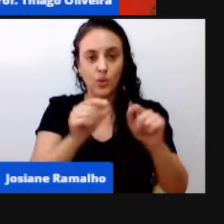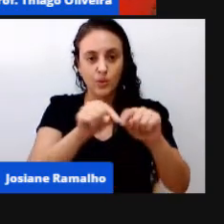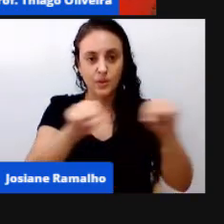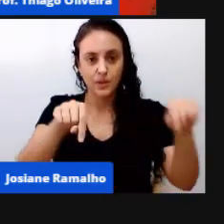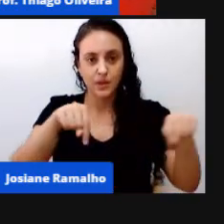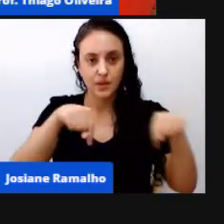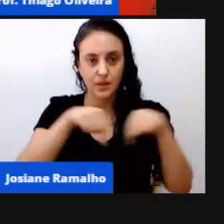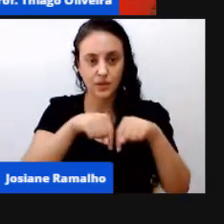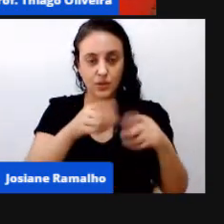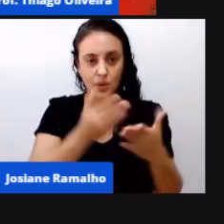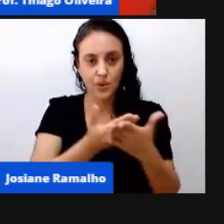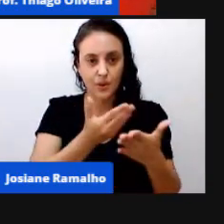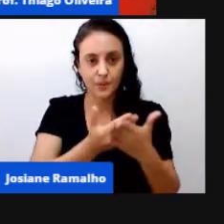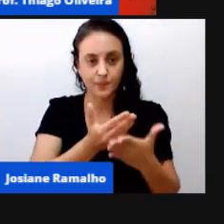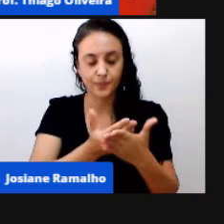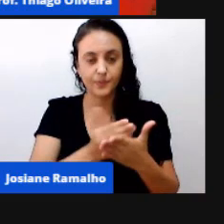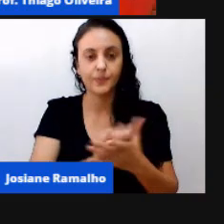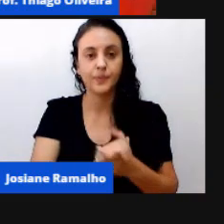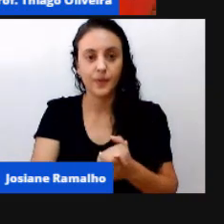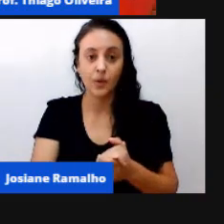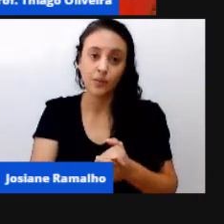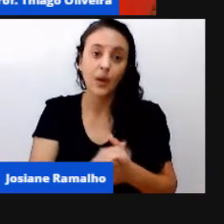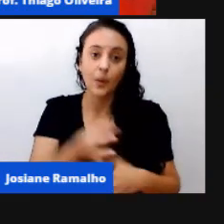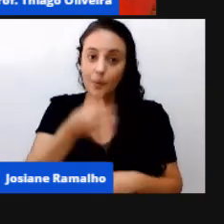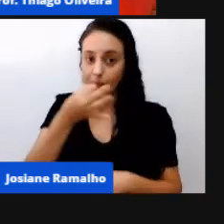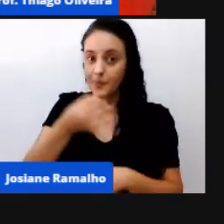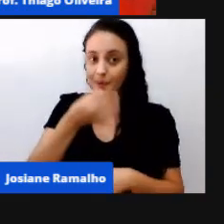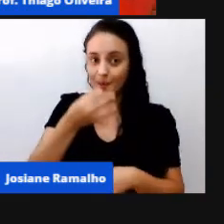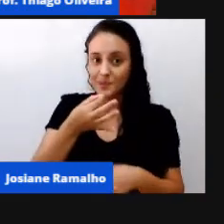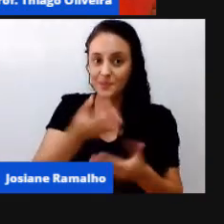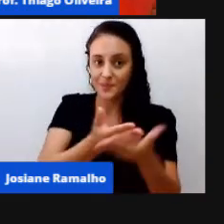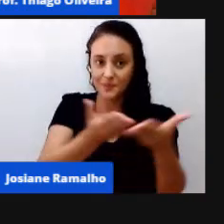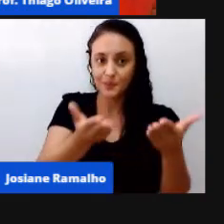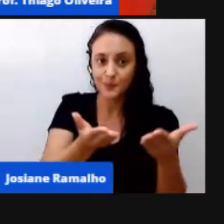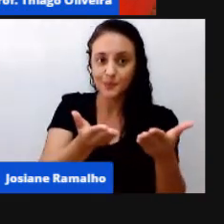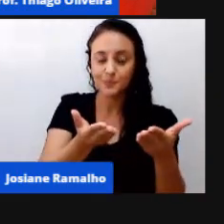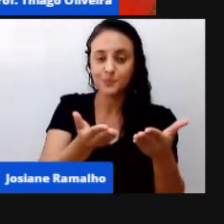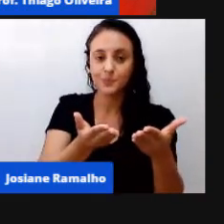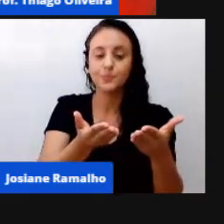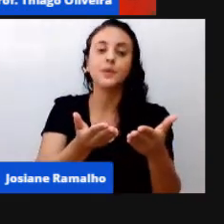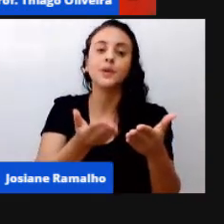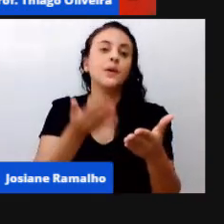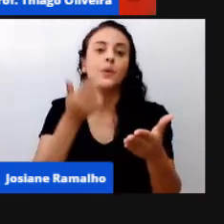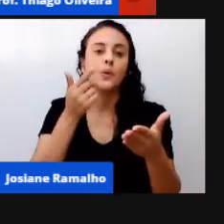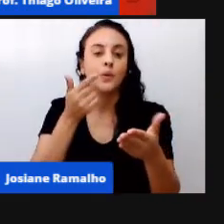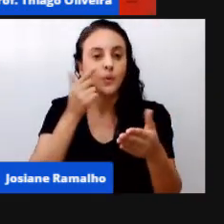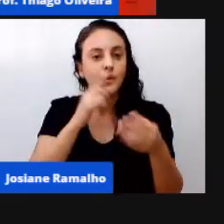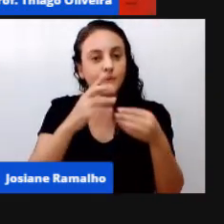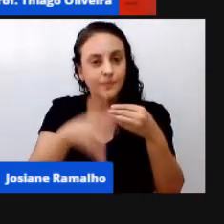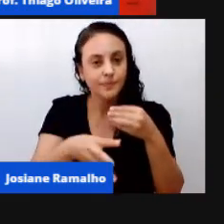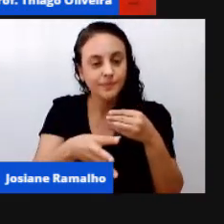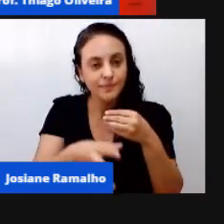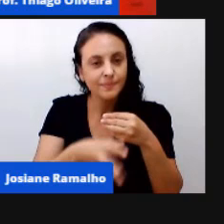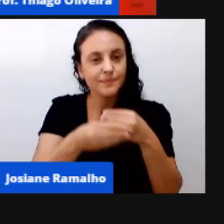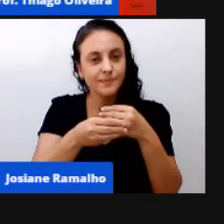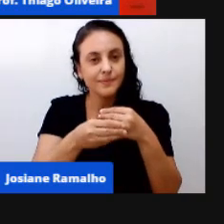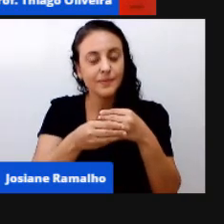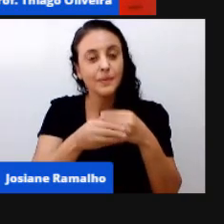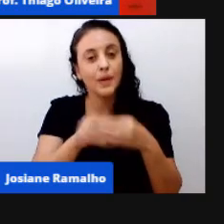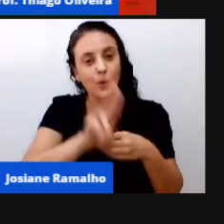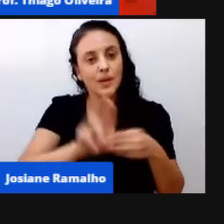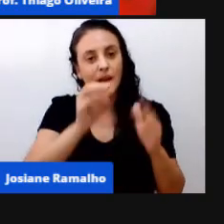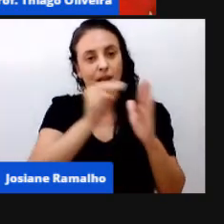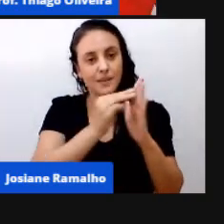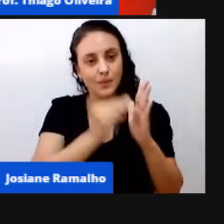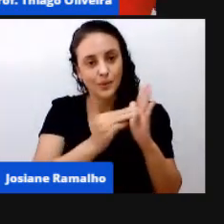aí a dica do Google Sala de Aula para que vocês possam implementar essas duas metodologias que nós falamos hoje